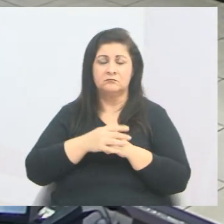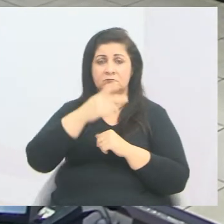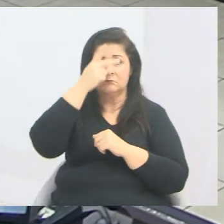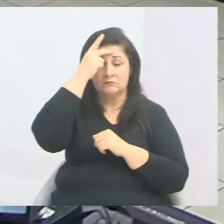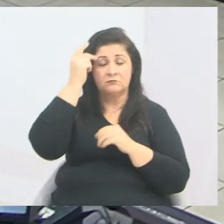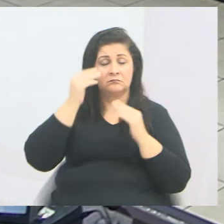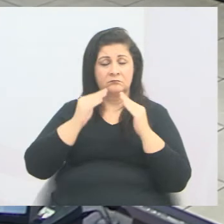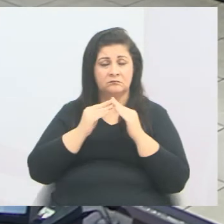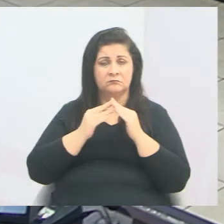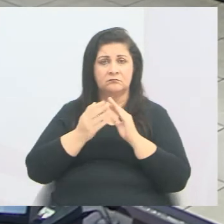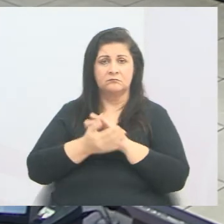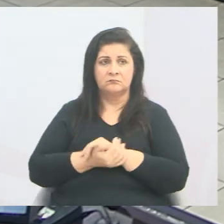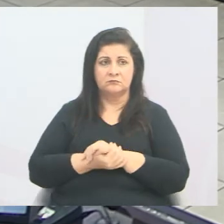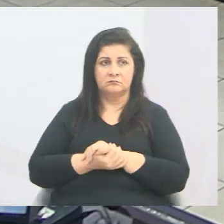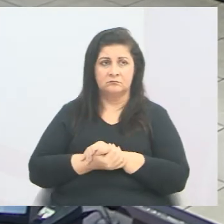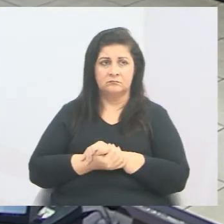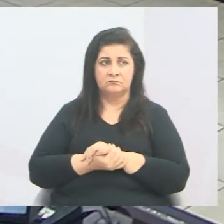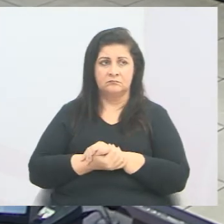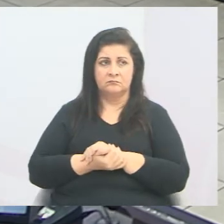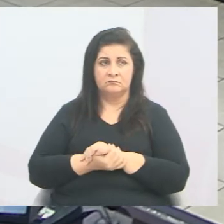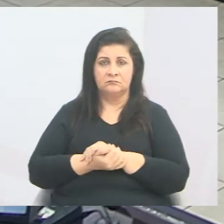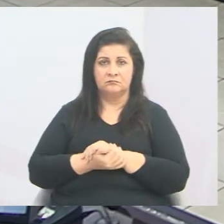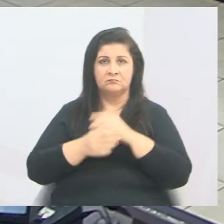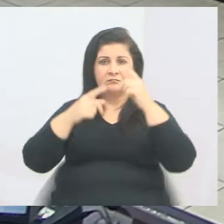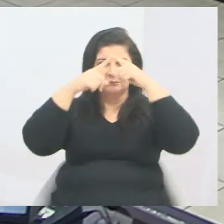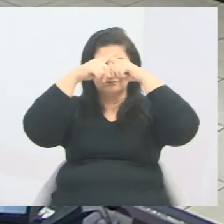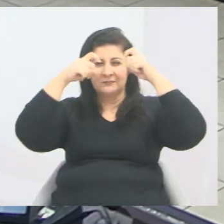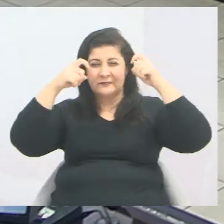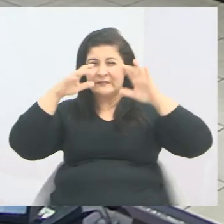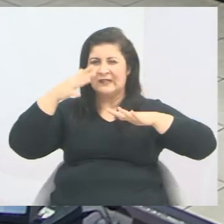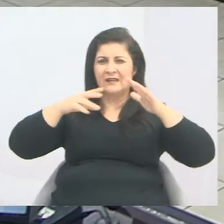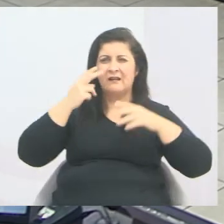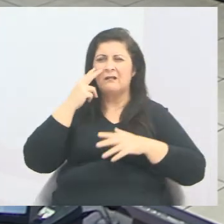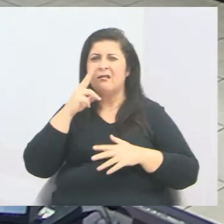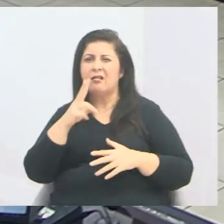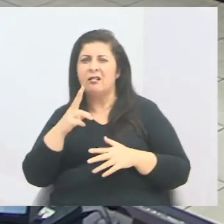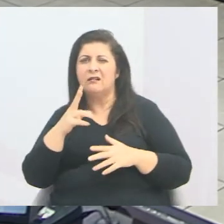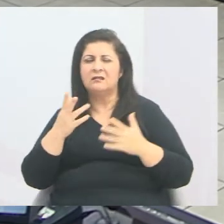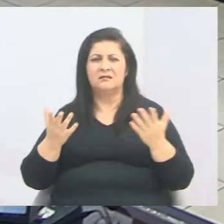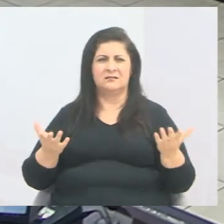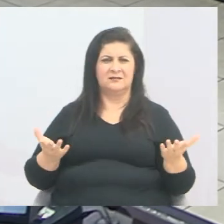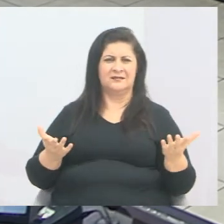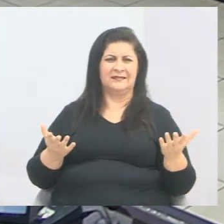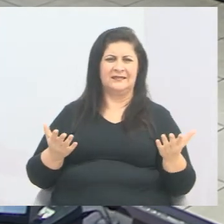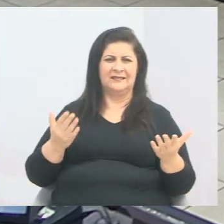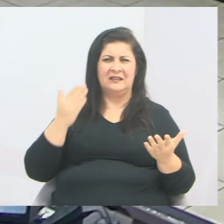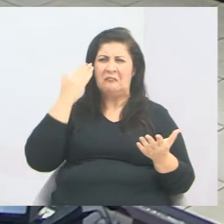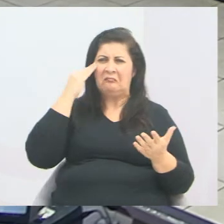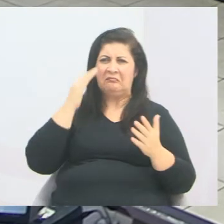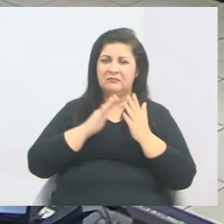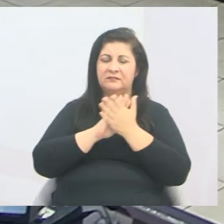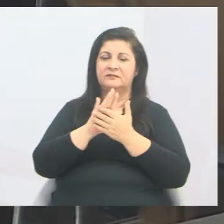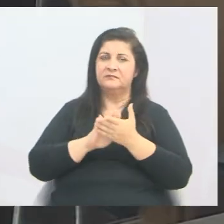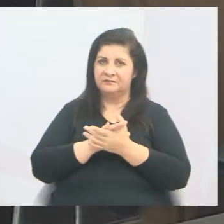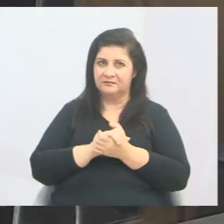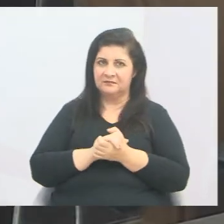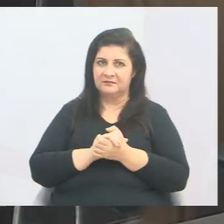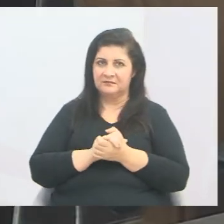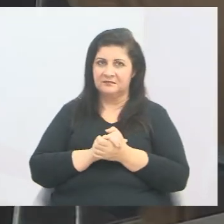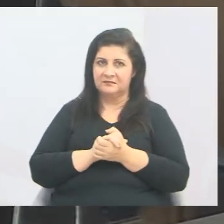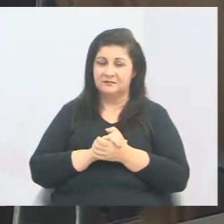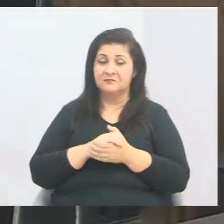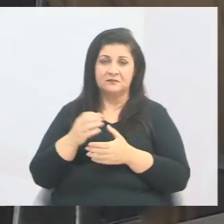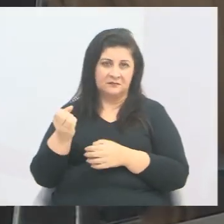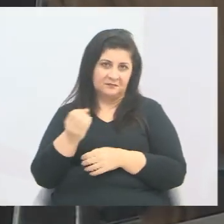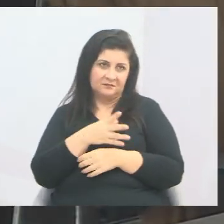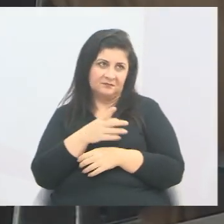nos assistindo. É difícil quando a gente pega alguma explanação que a gente acaba ficando bem perdida. Mesmo sendo novo para